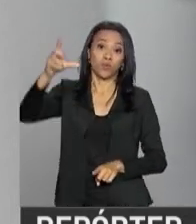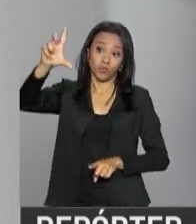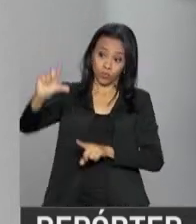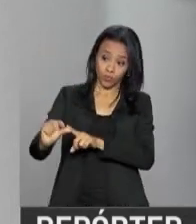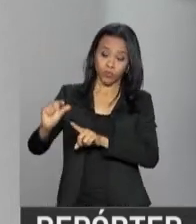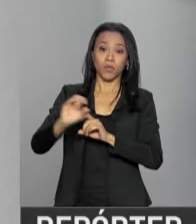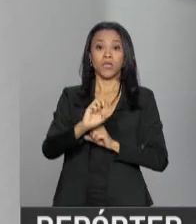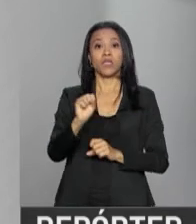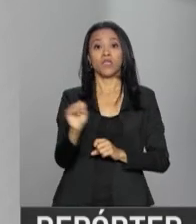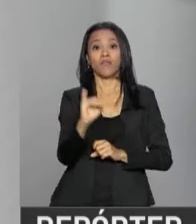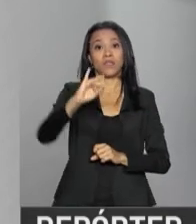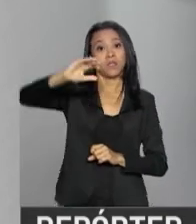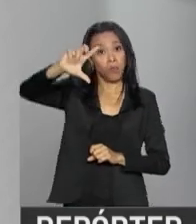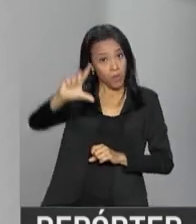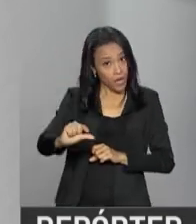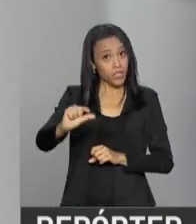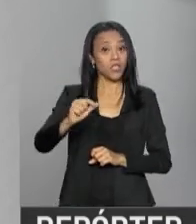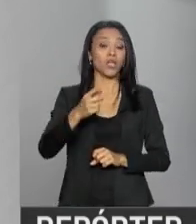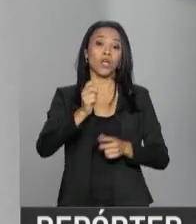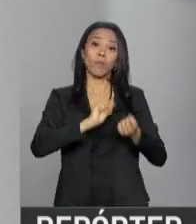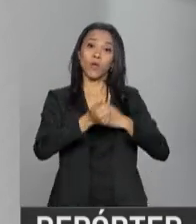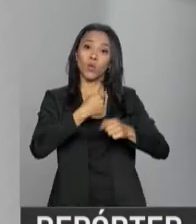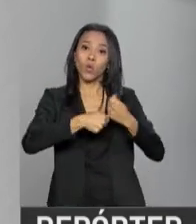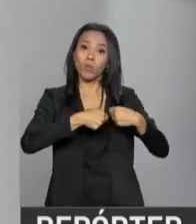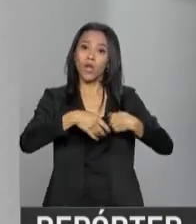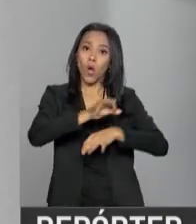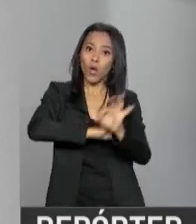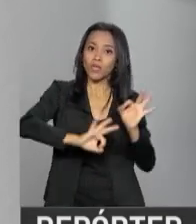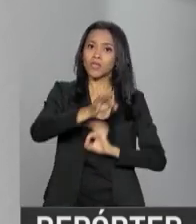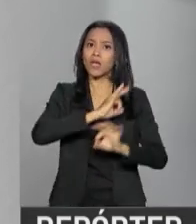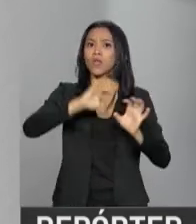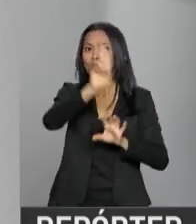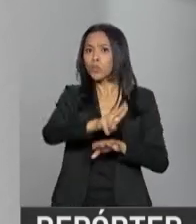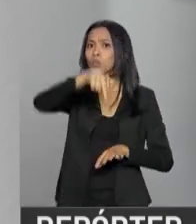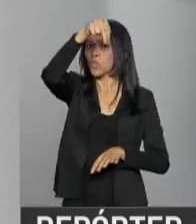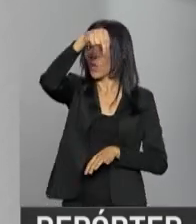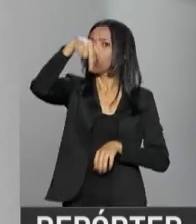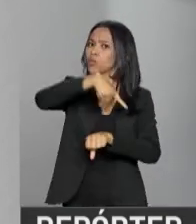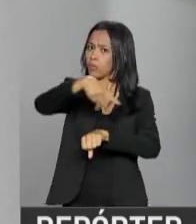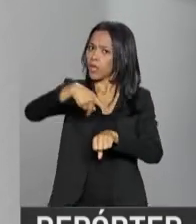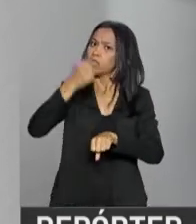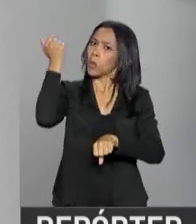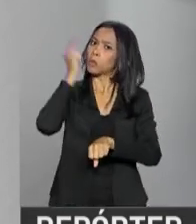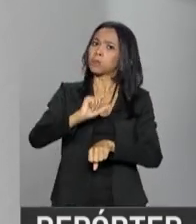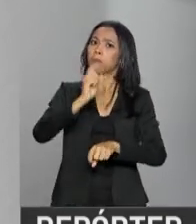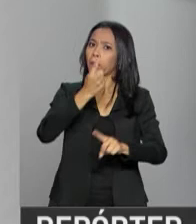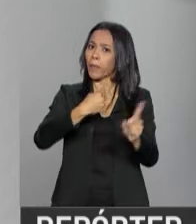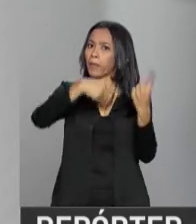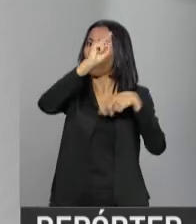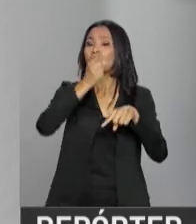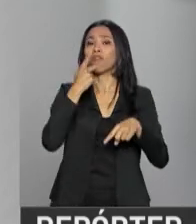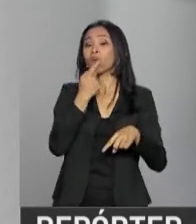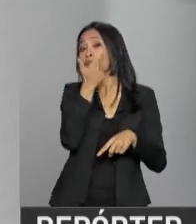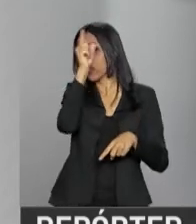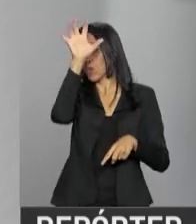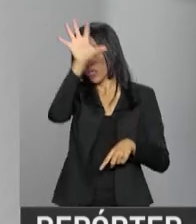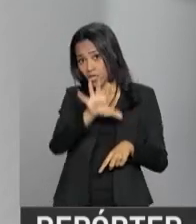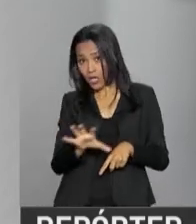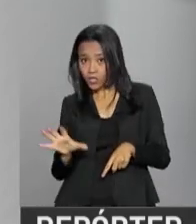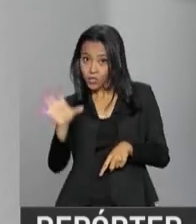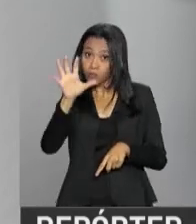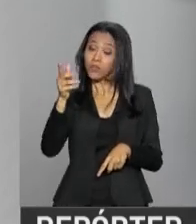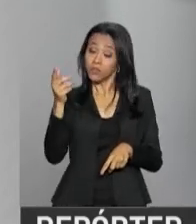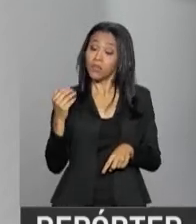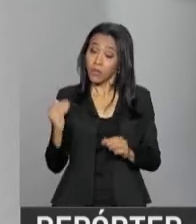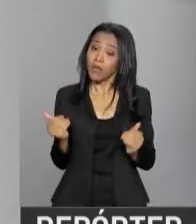baixa e uma economia organizada o norte do país foi beneficiado e finaliza destacando que as outras regiões também avançaram